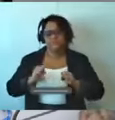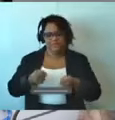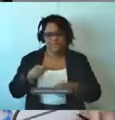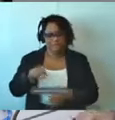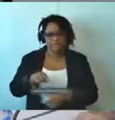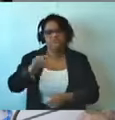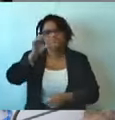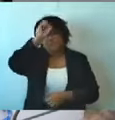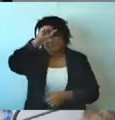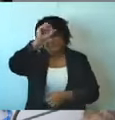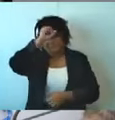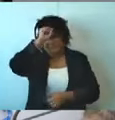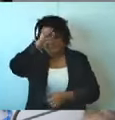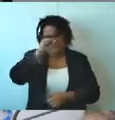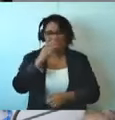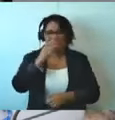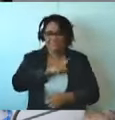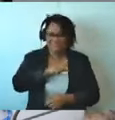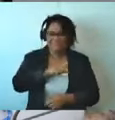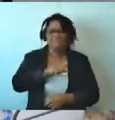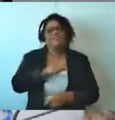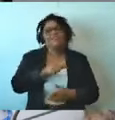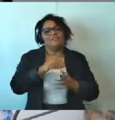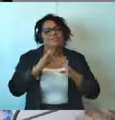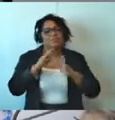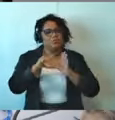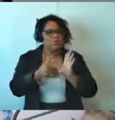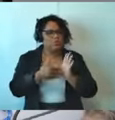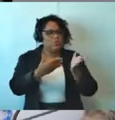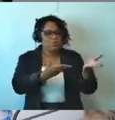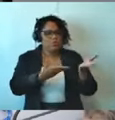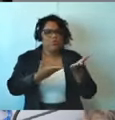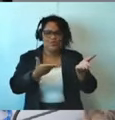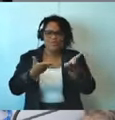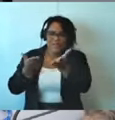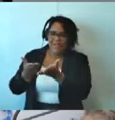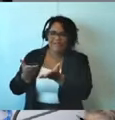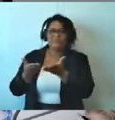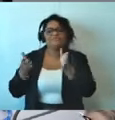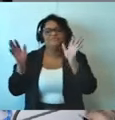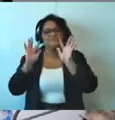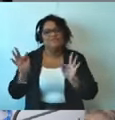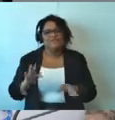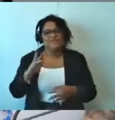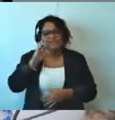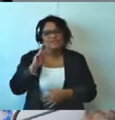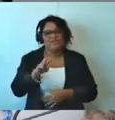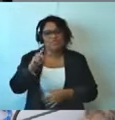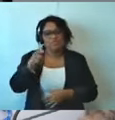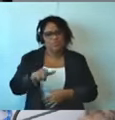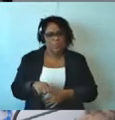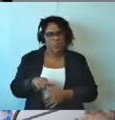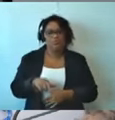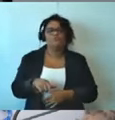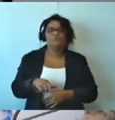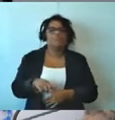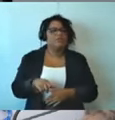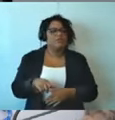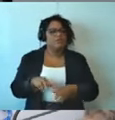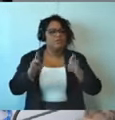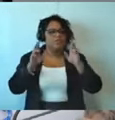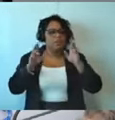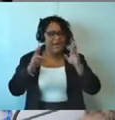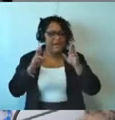aprender bastante. Sejam todos convidados, estou revendo aqui meu amigo Gustavo, feliz em revê-lo, tantas pessoas queridas, e que possamos ter uma audiência